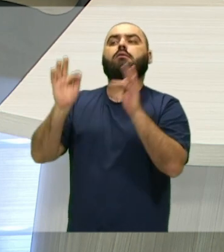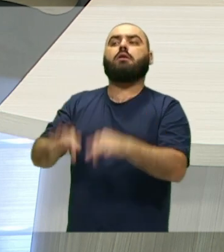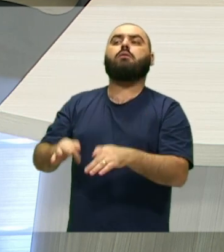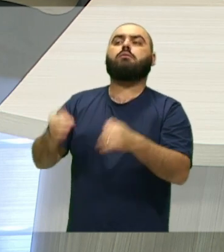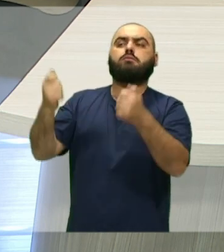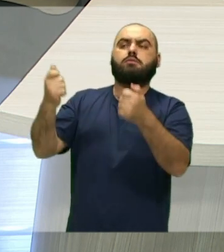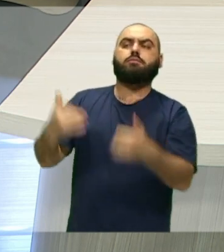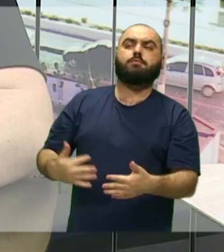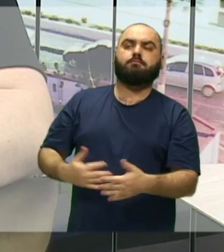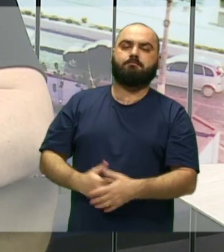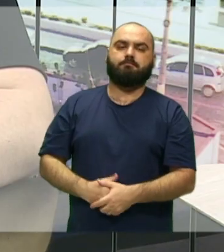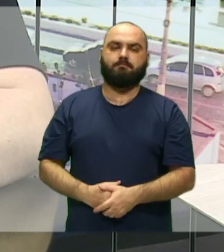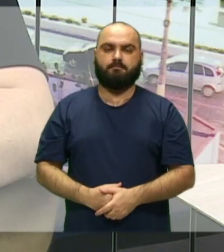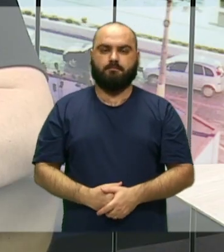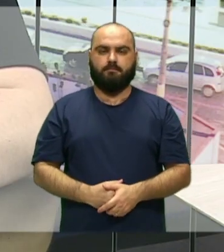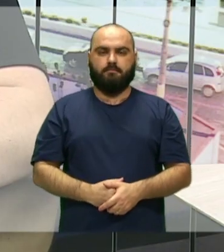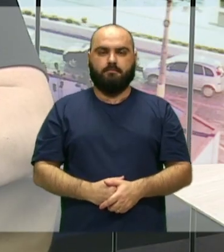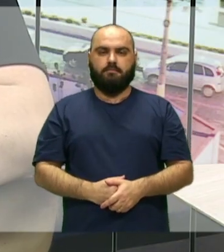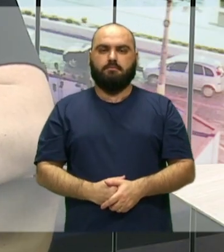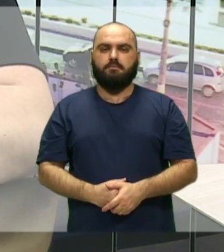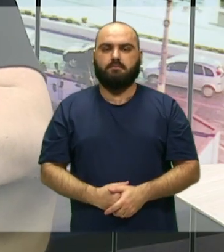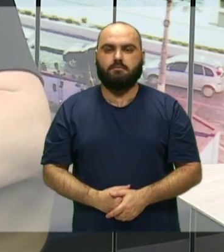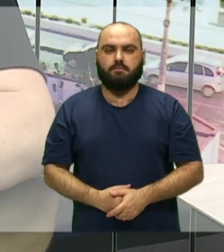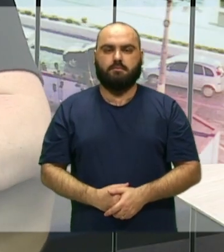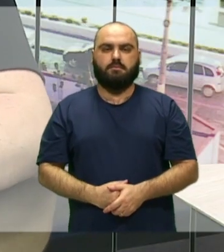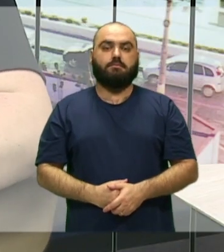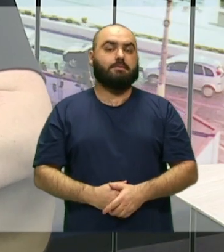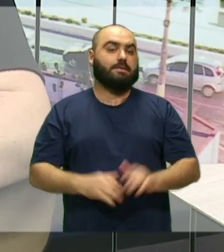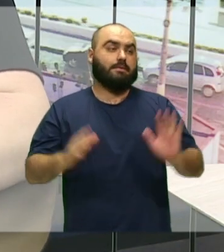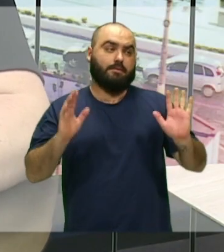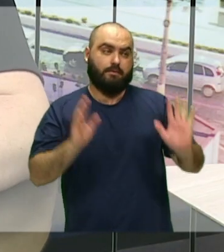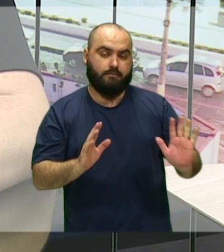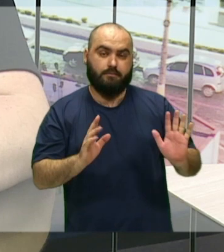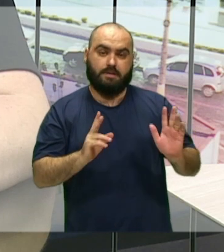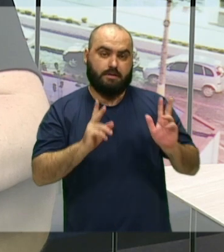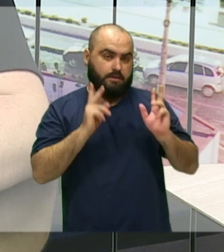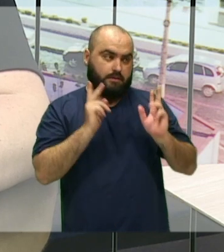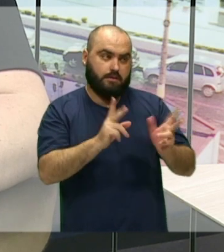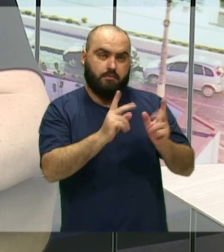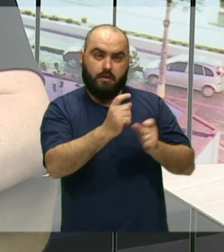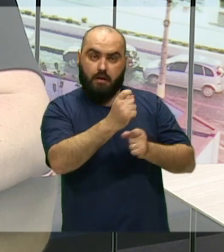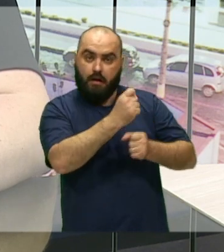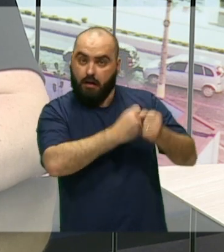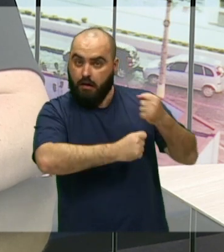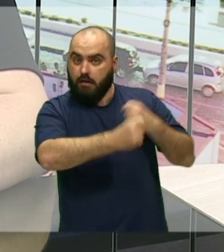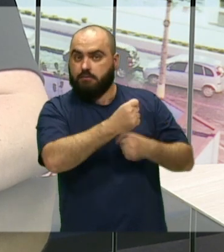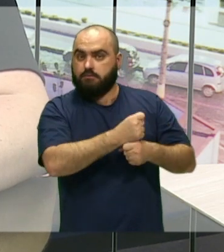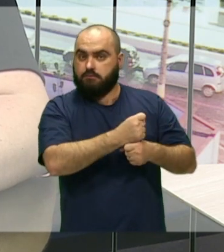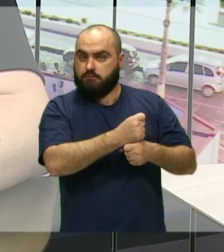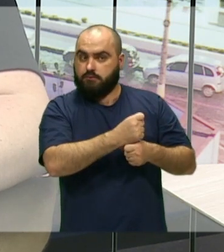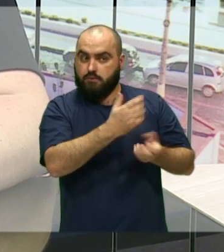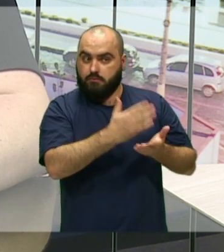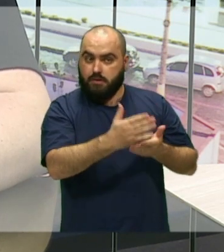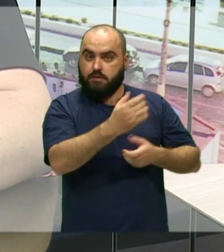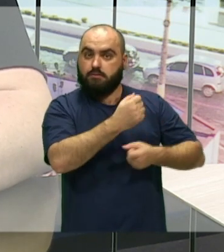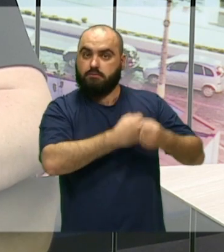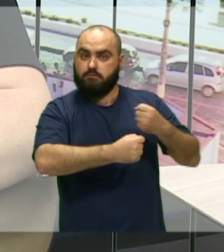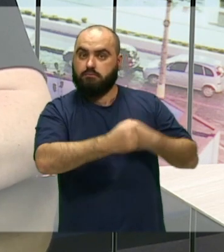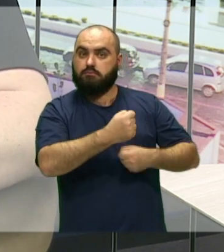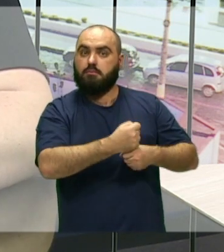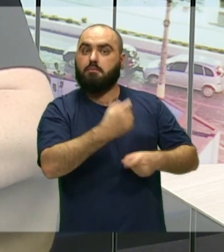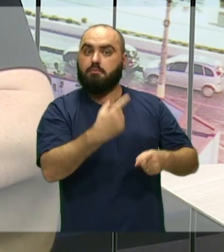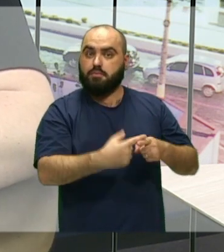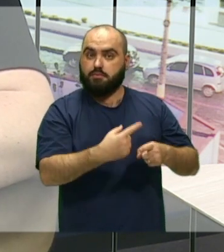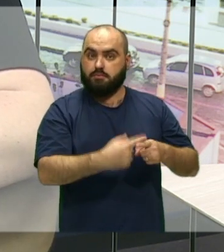eh na verdade sempre já começa no ano anterior né Eh porque a gente tem